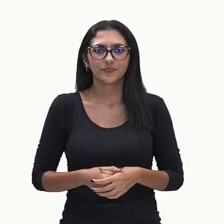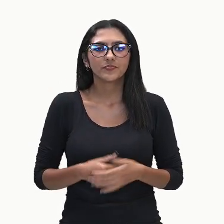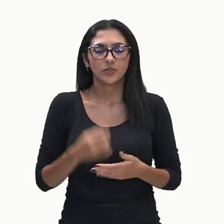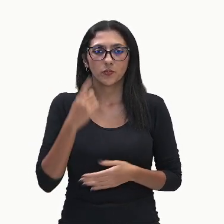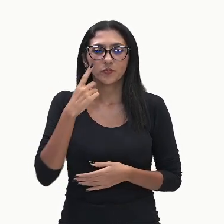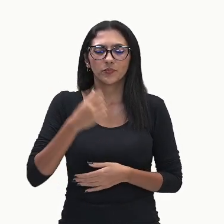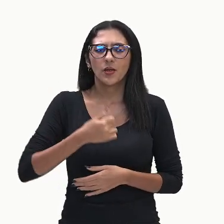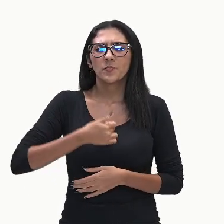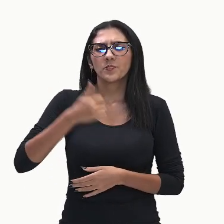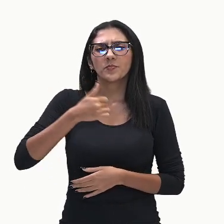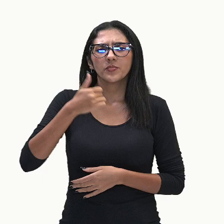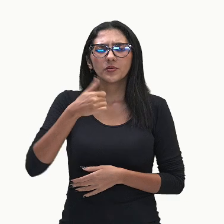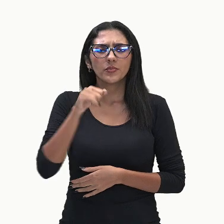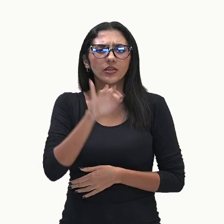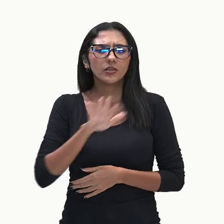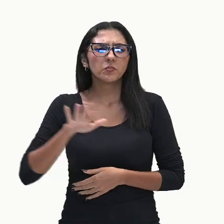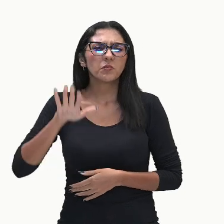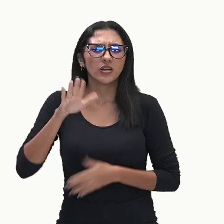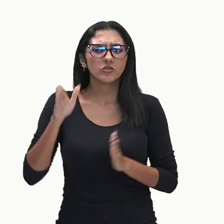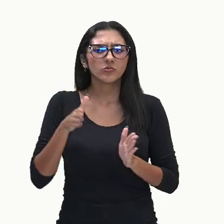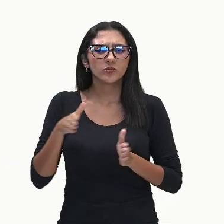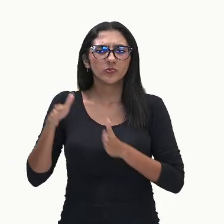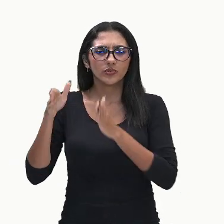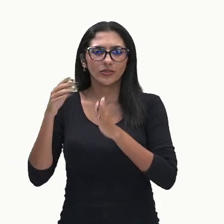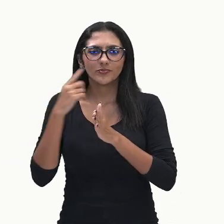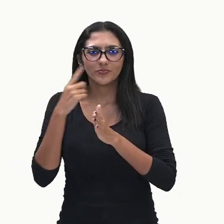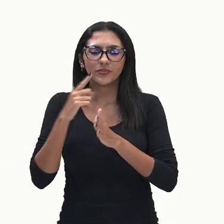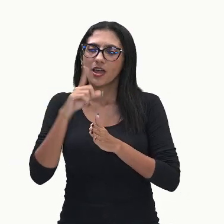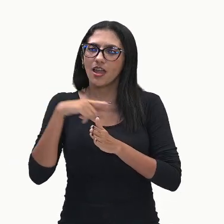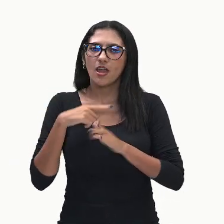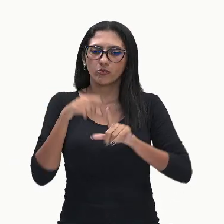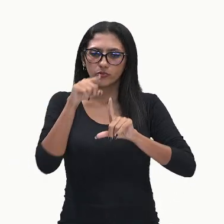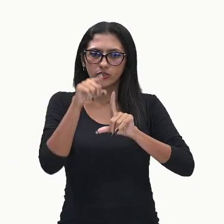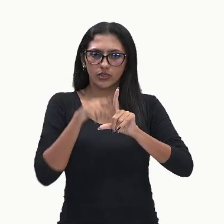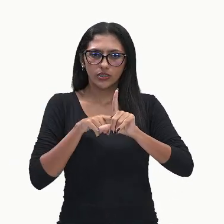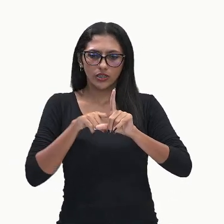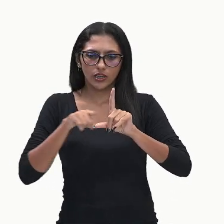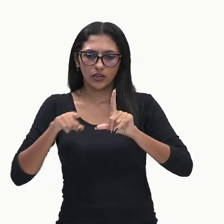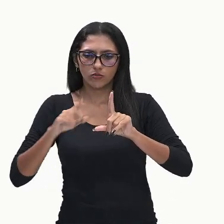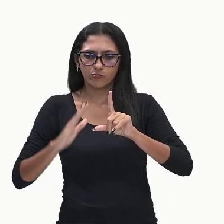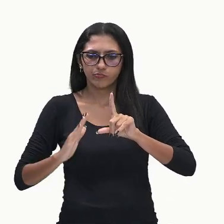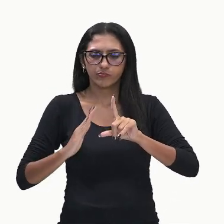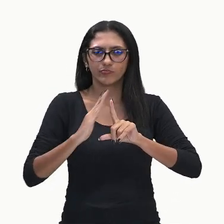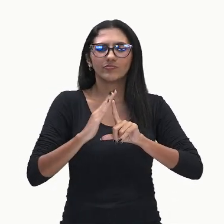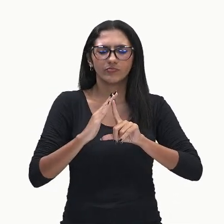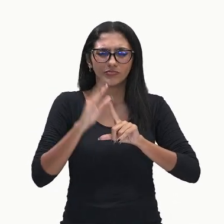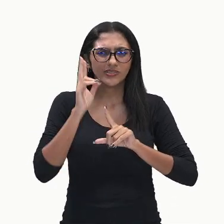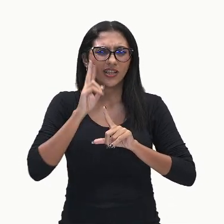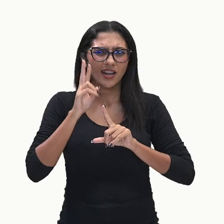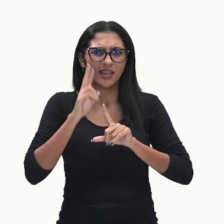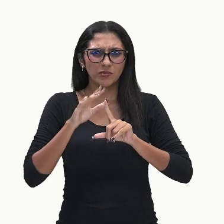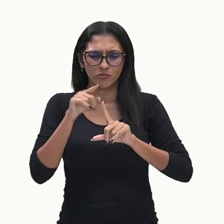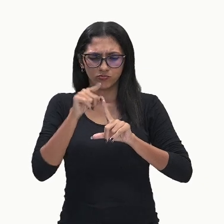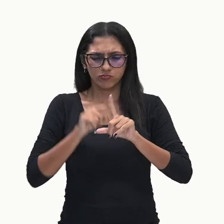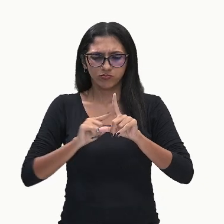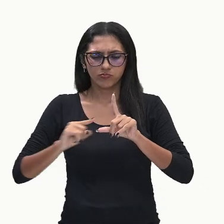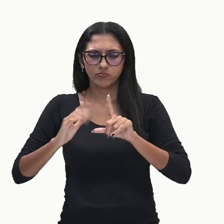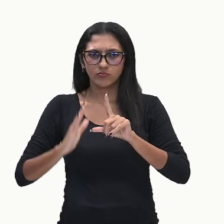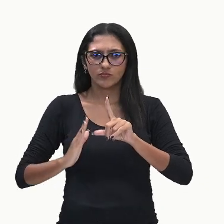primeira figura que nós temos aqui é o nosso triângulo retângulo, que, como eu lhes falei agora há pouco, é uma